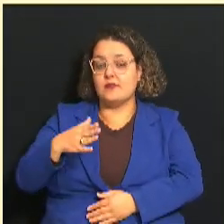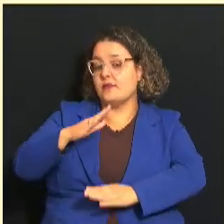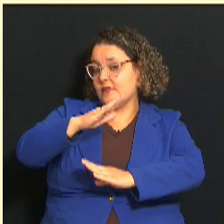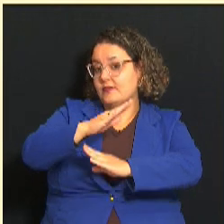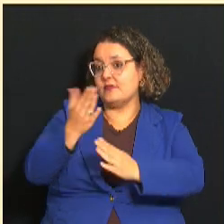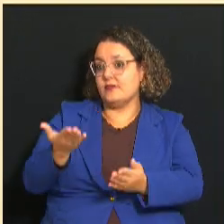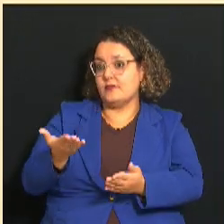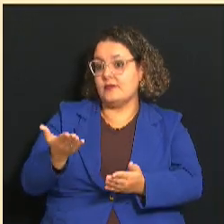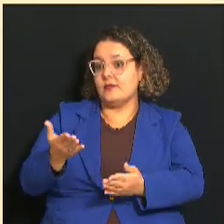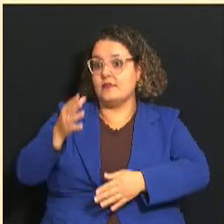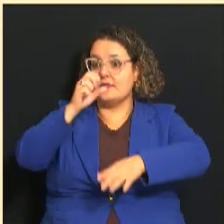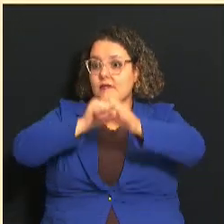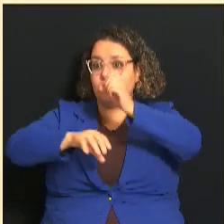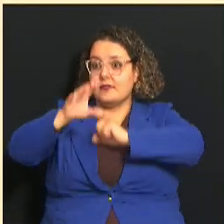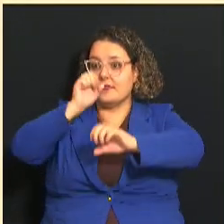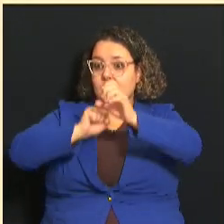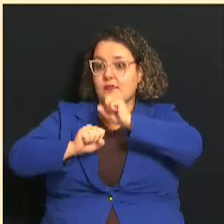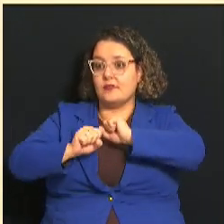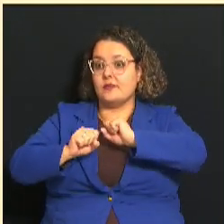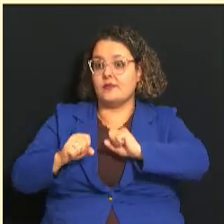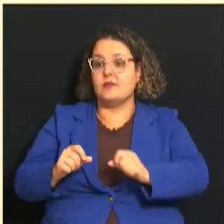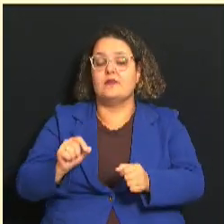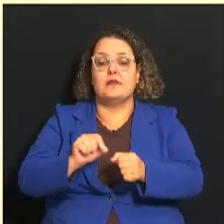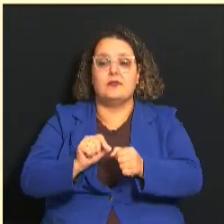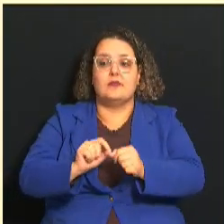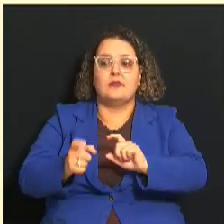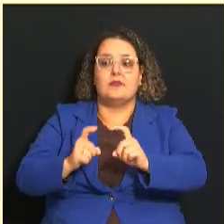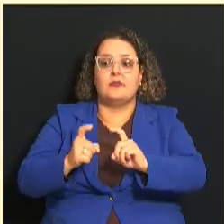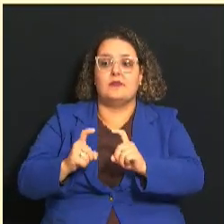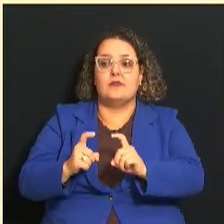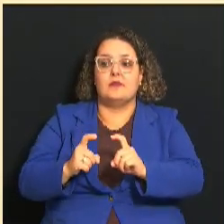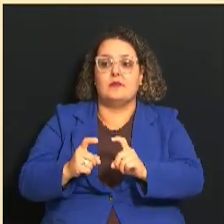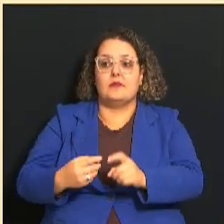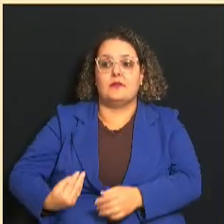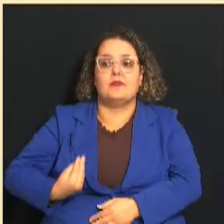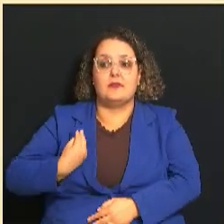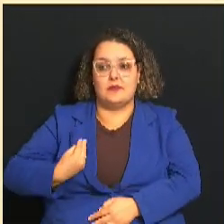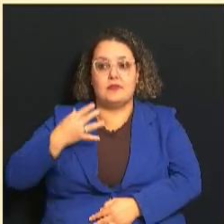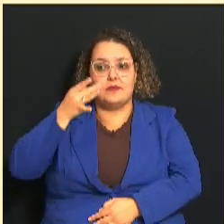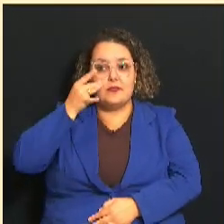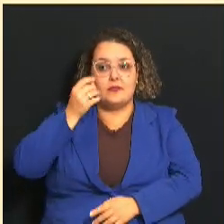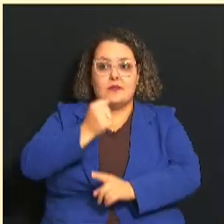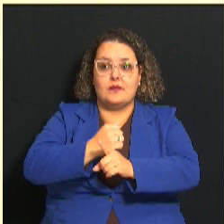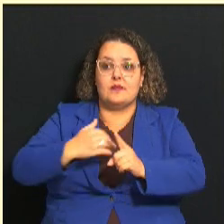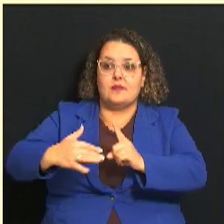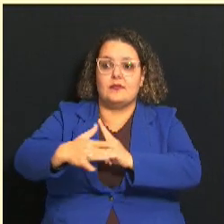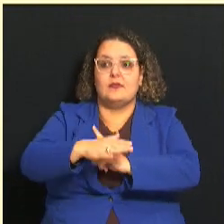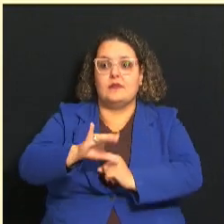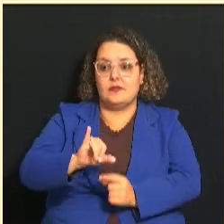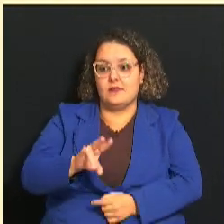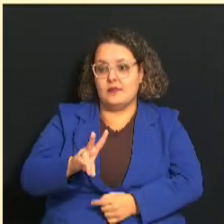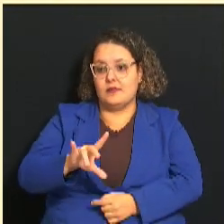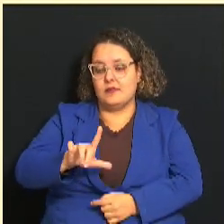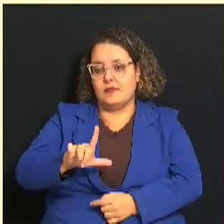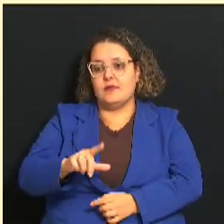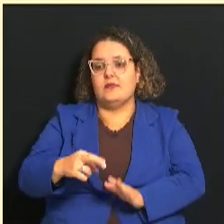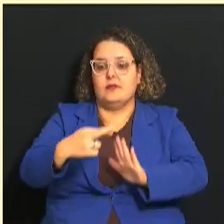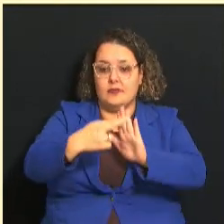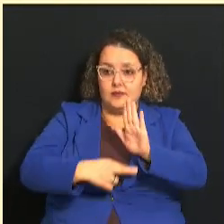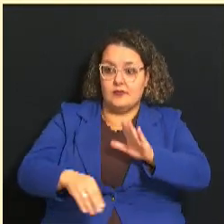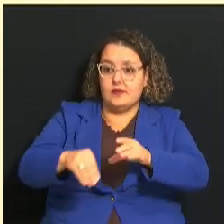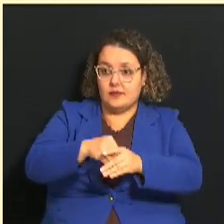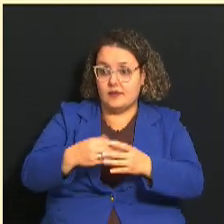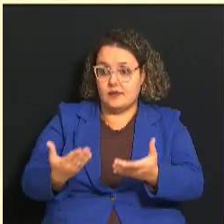um aprendizado. Nós fizemos uma reunião já com a presença da sociedade civil para discutir o regimento interno